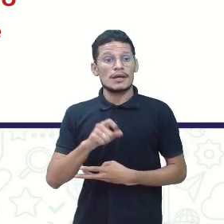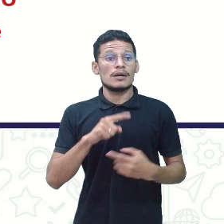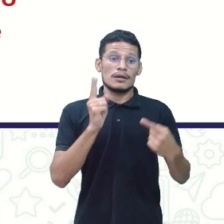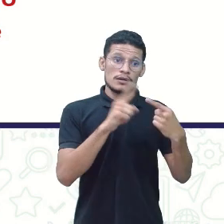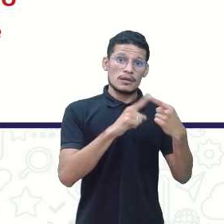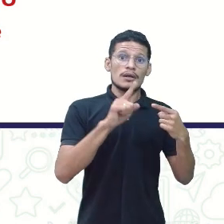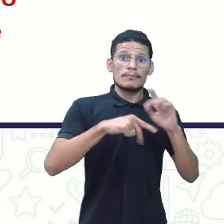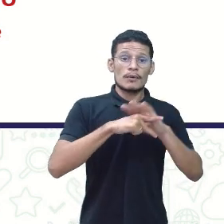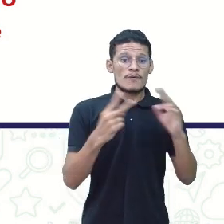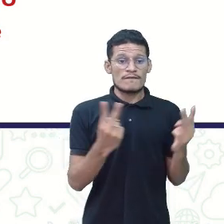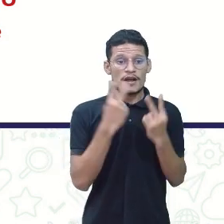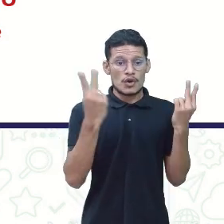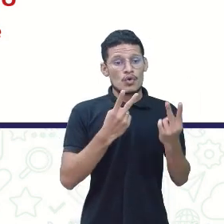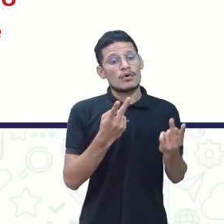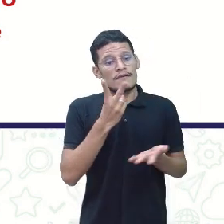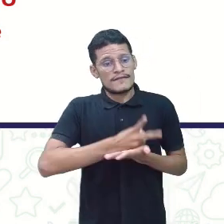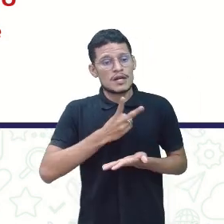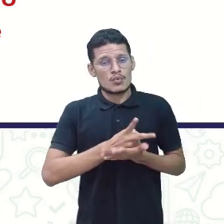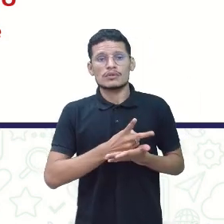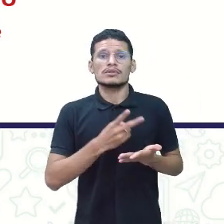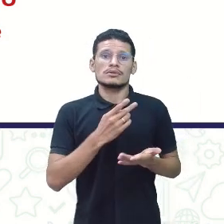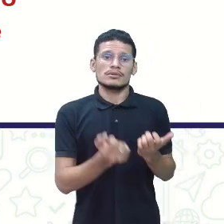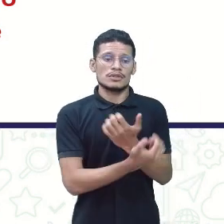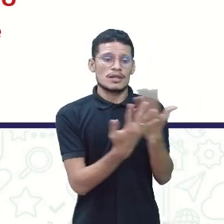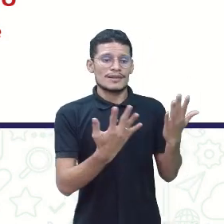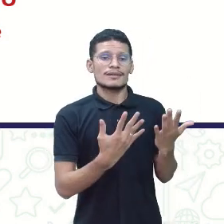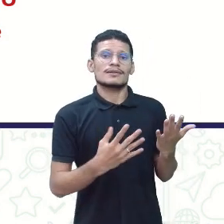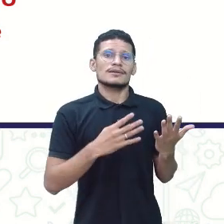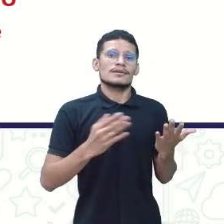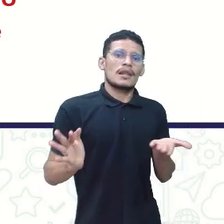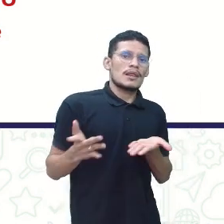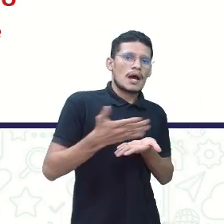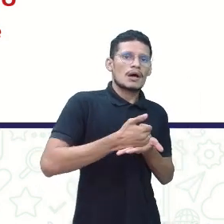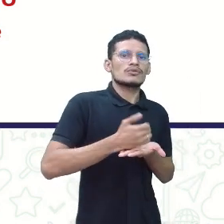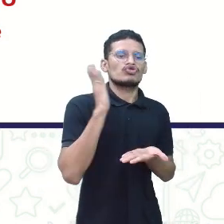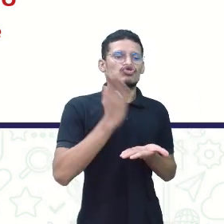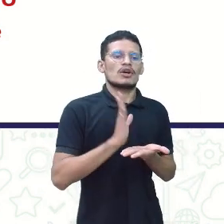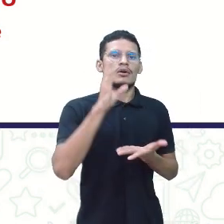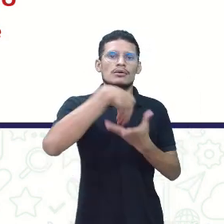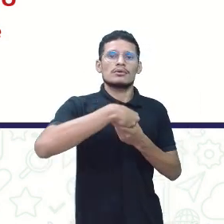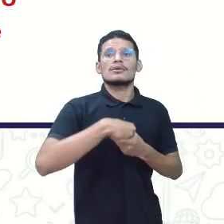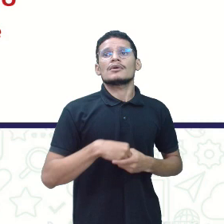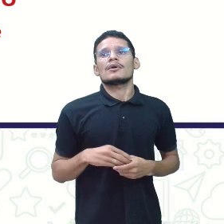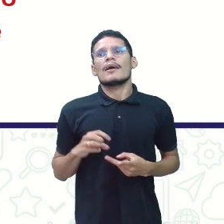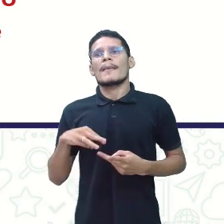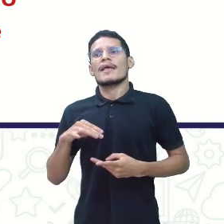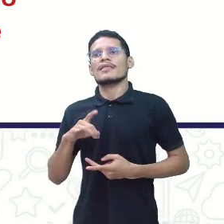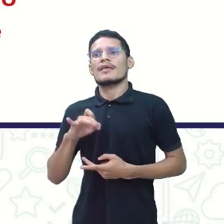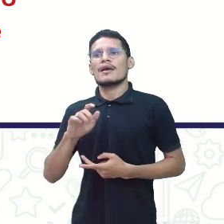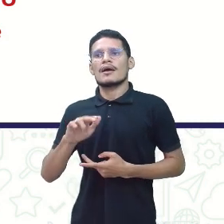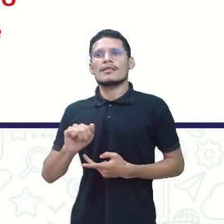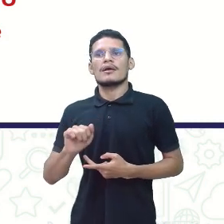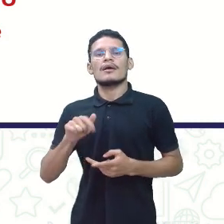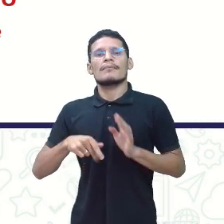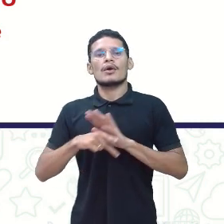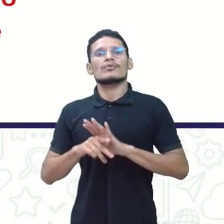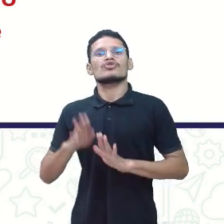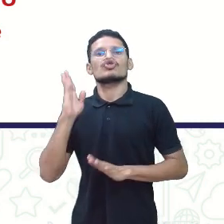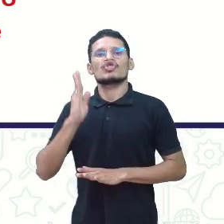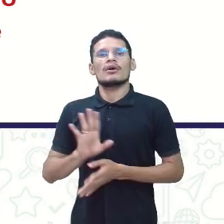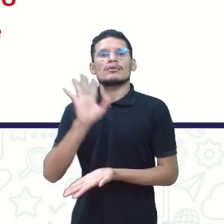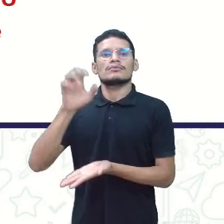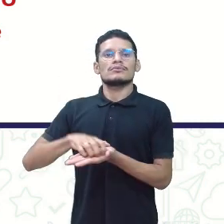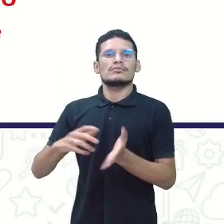maior frequência em uma série de dados, é o que mais se repete. A mediana é o valor que ocupa a posição central